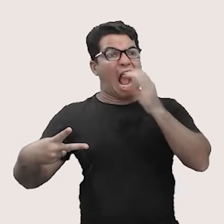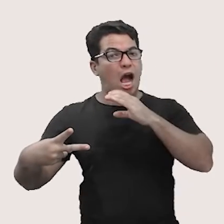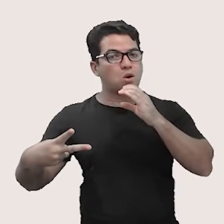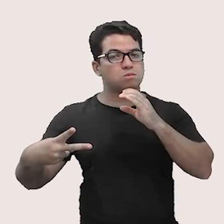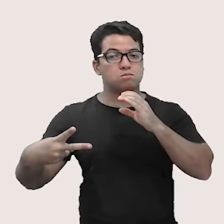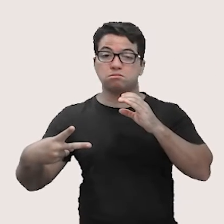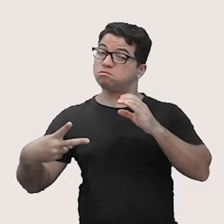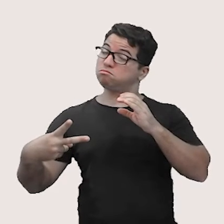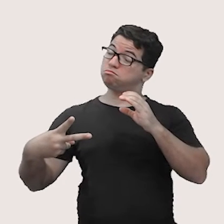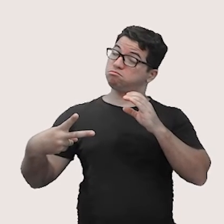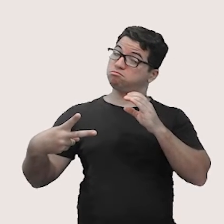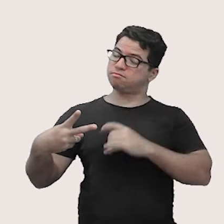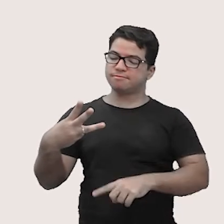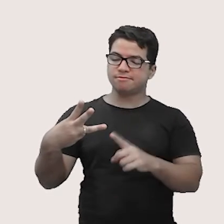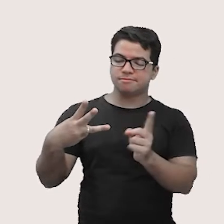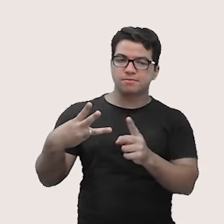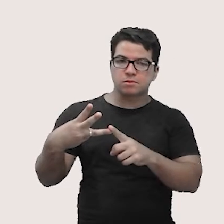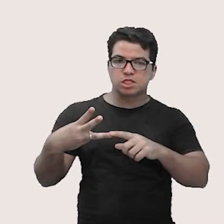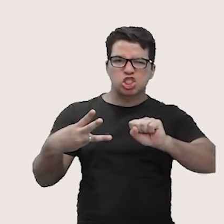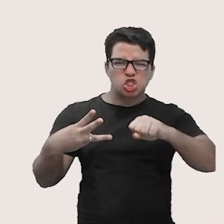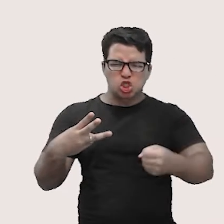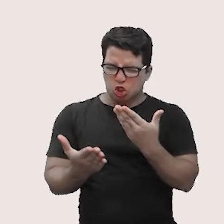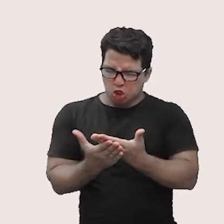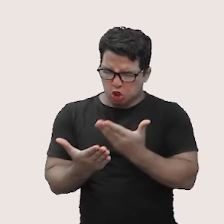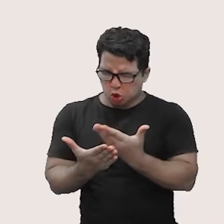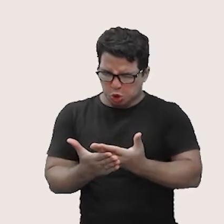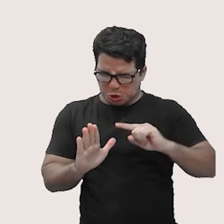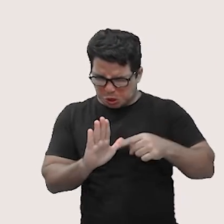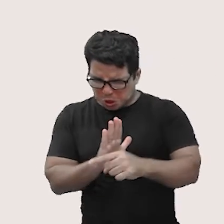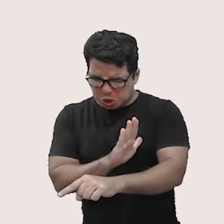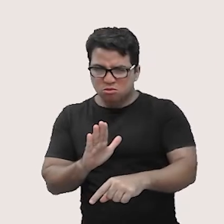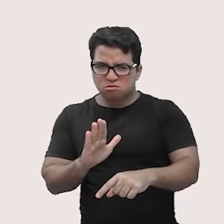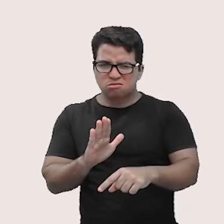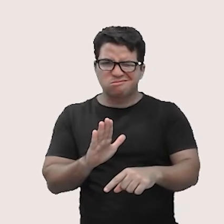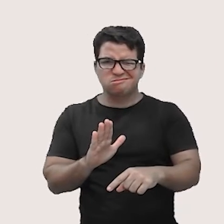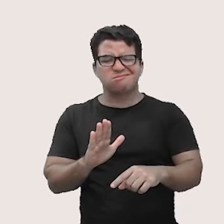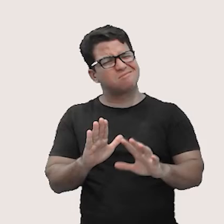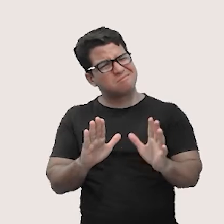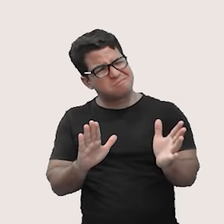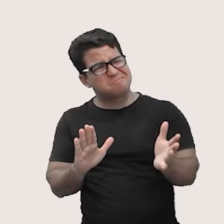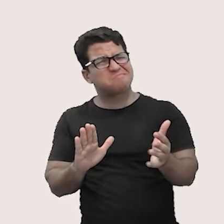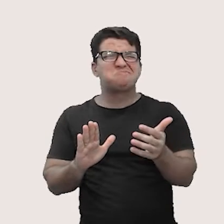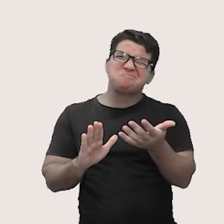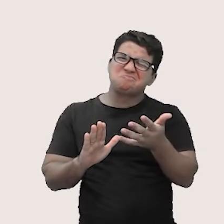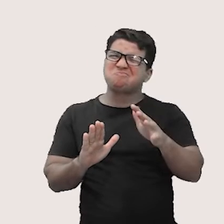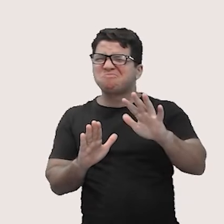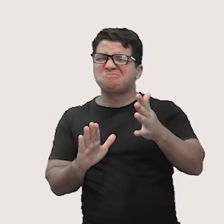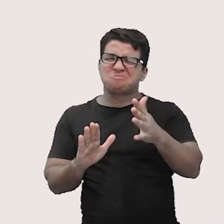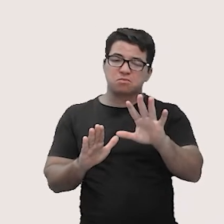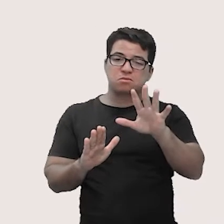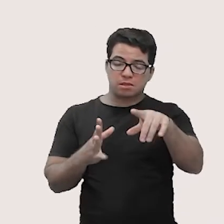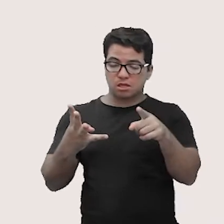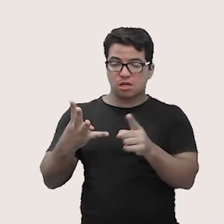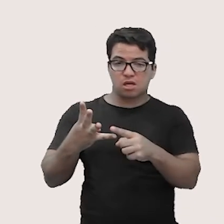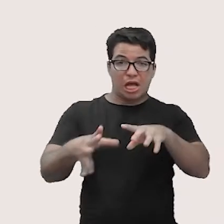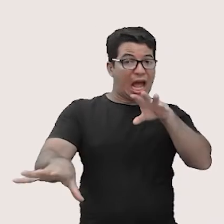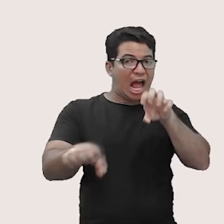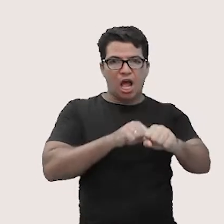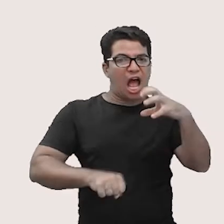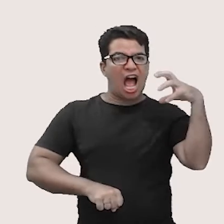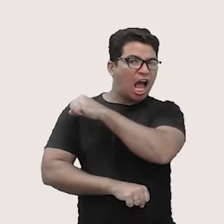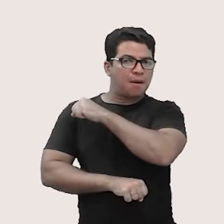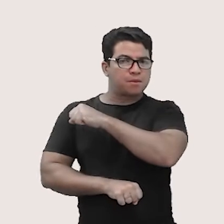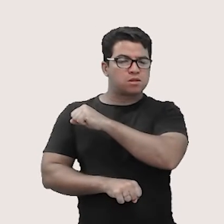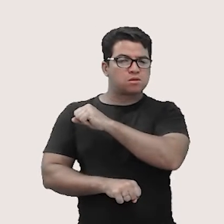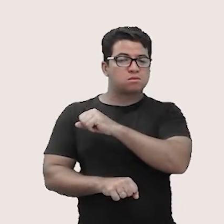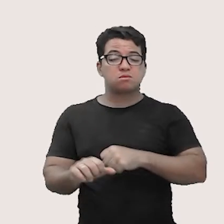estude aplicadamente. Não, fala que ele tem que ali concluir os estudos e tal, mas se forme rapidamente ou ouça